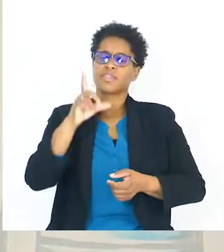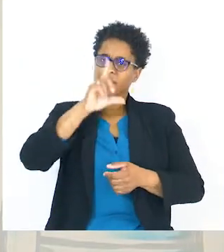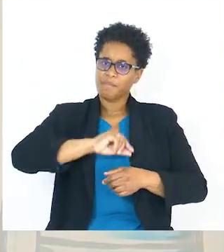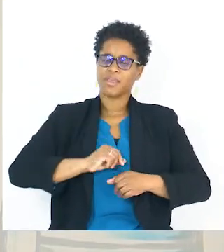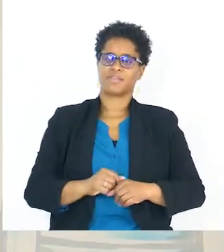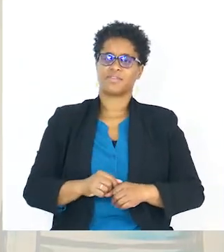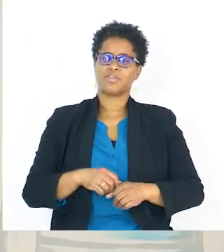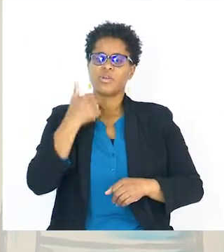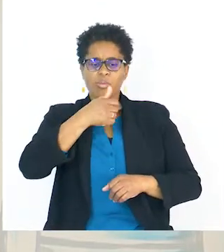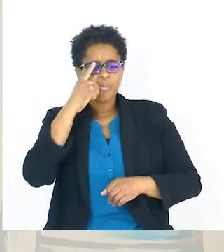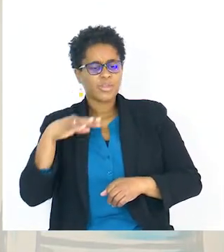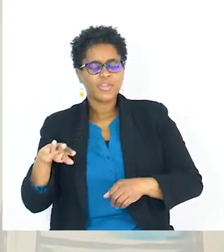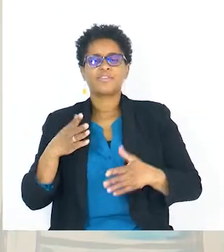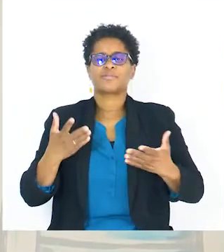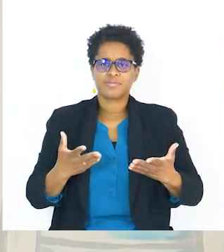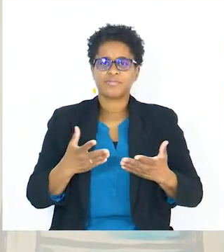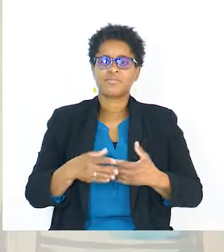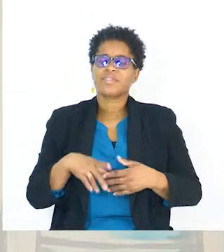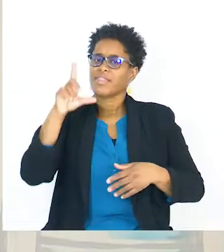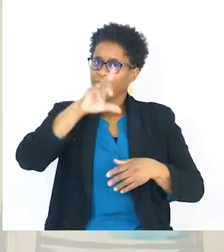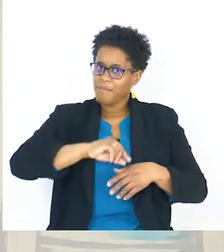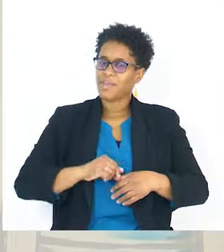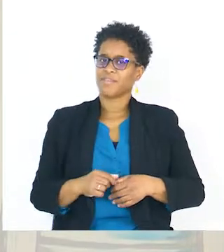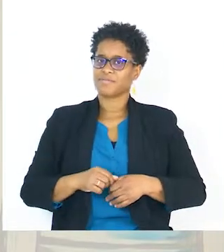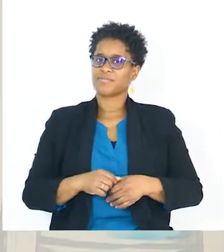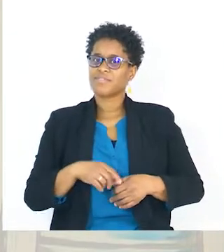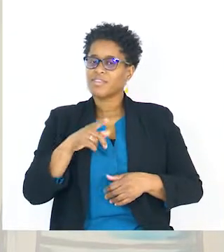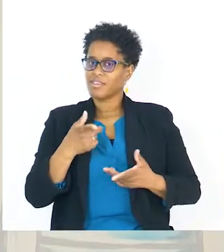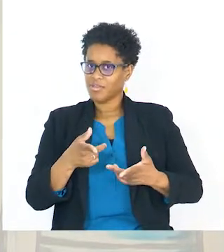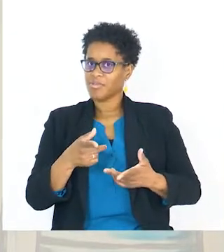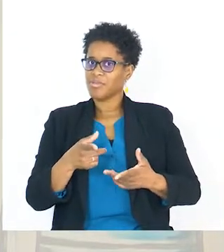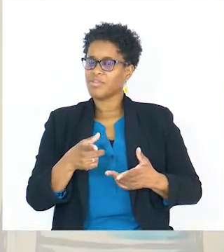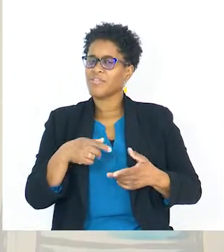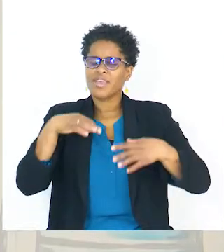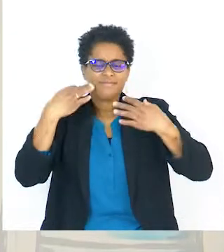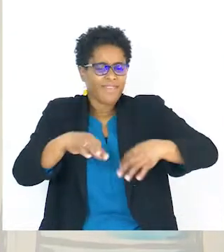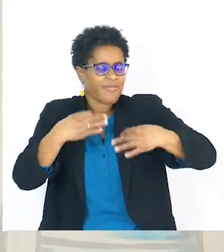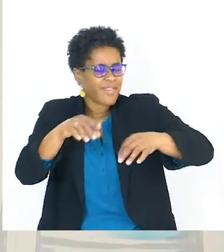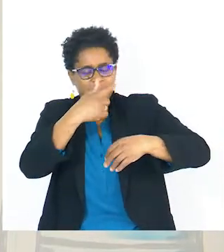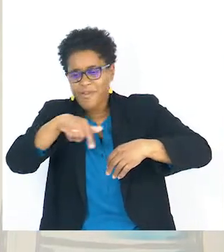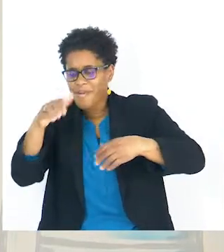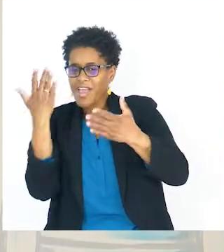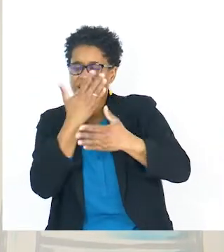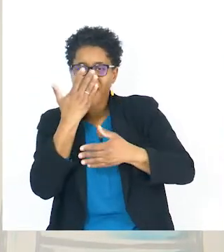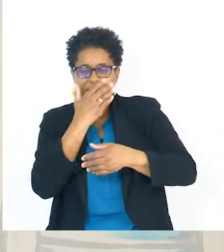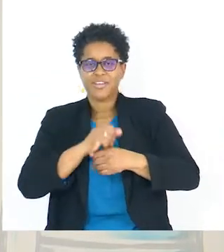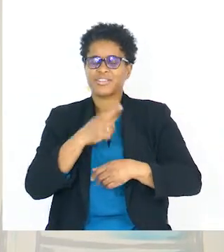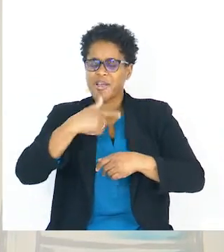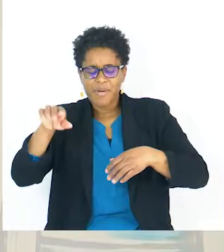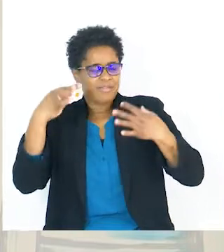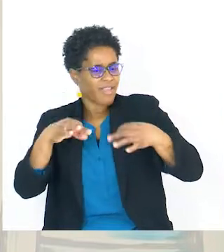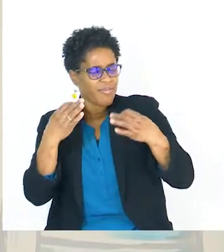E mais, o bom menino é também aquele que vai sempre às aulas, vai sempre